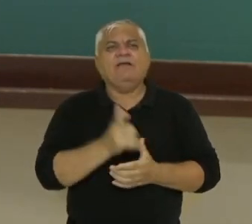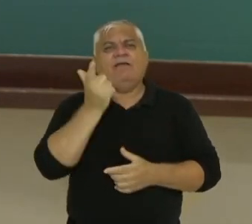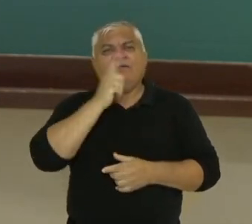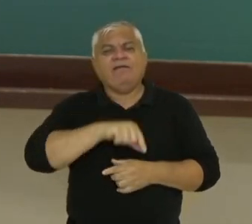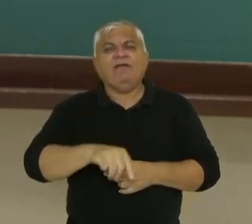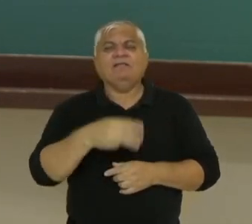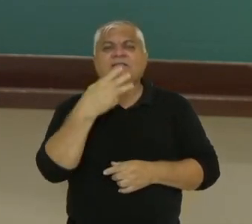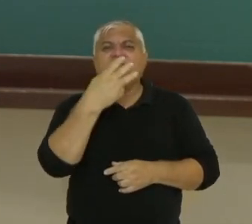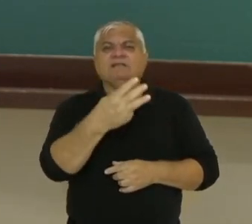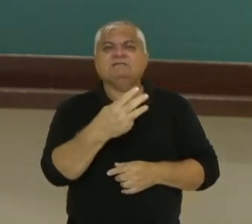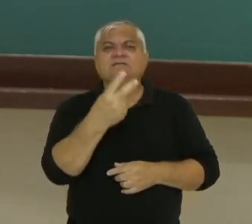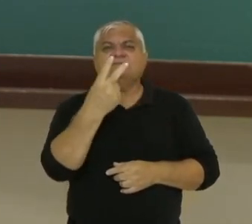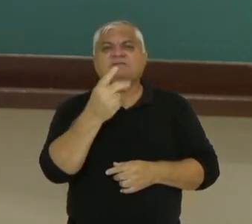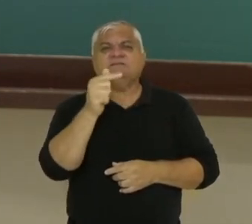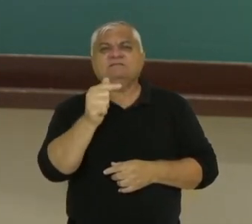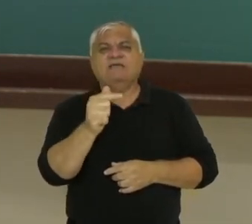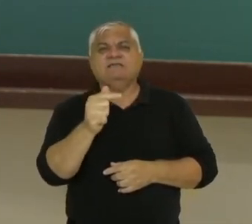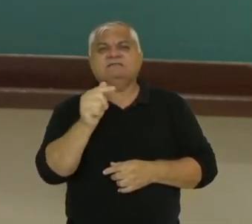R$